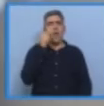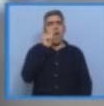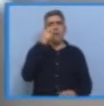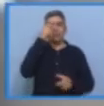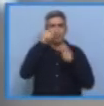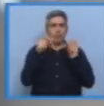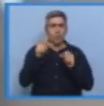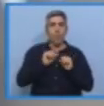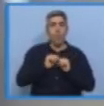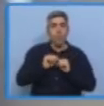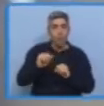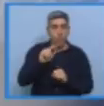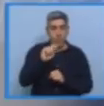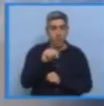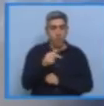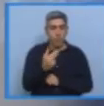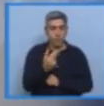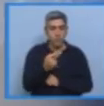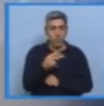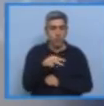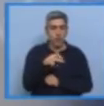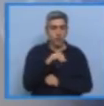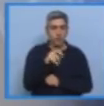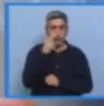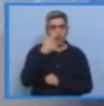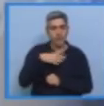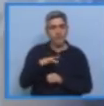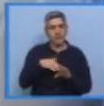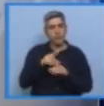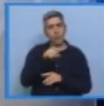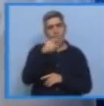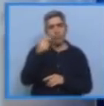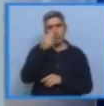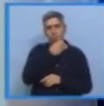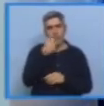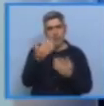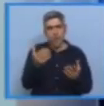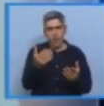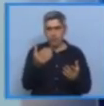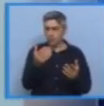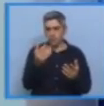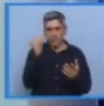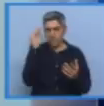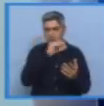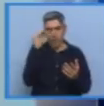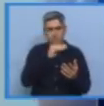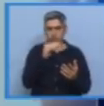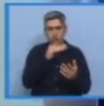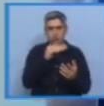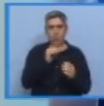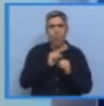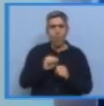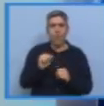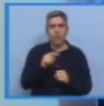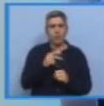aqueles que são contra a eutanásia são classificados como pessoas que querem fazer com que os outros sofram. É absolutamente falso. Estar contra a